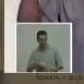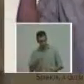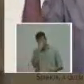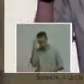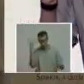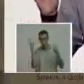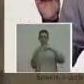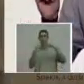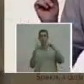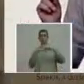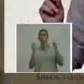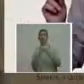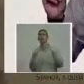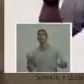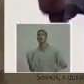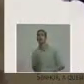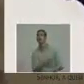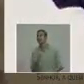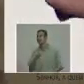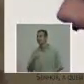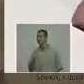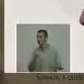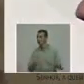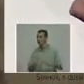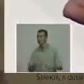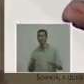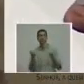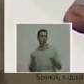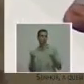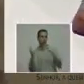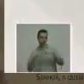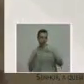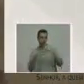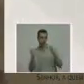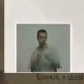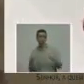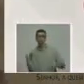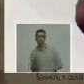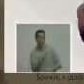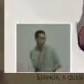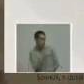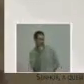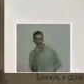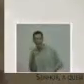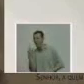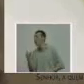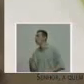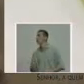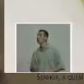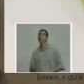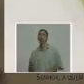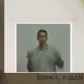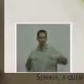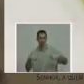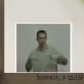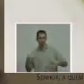problema de um coração ferido e machucado é que a pessoa concentra em si mesma ou não obedece Essa ordem